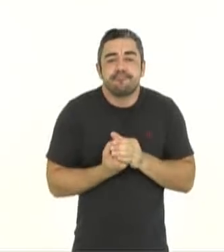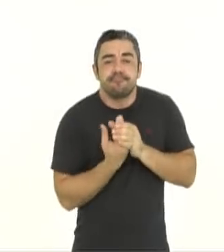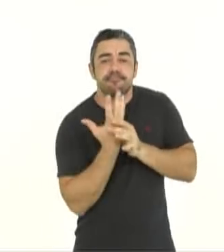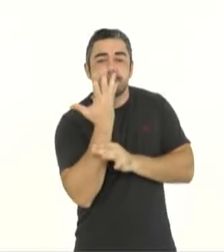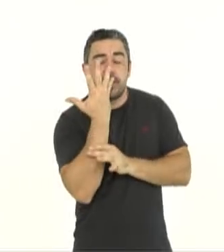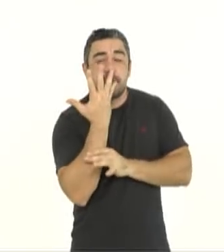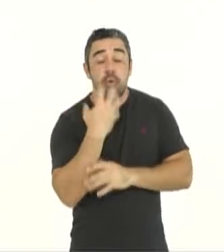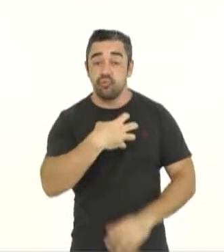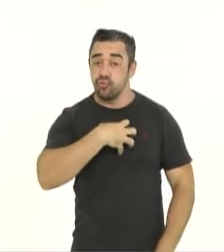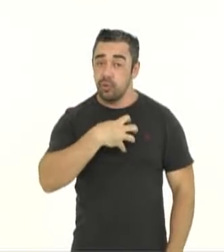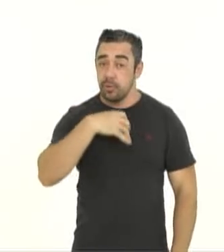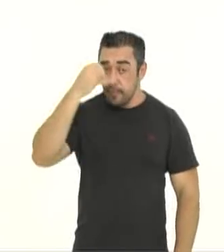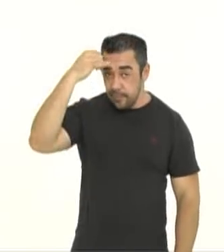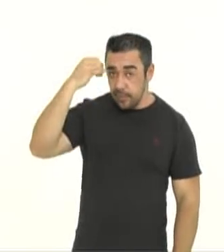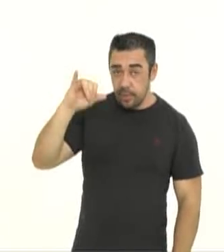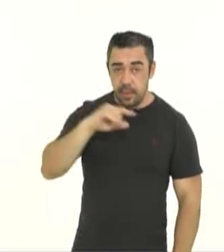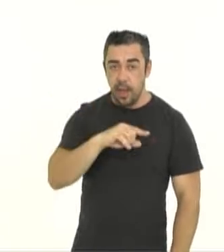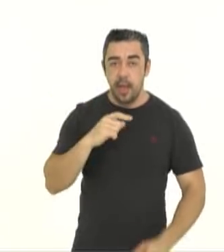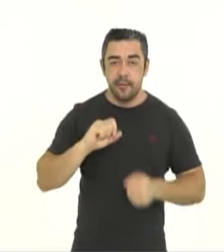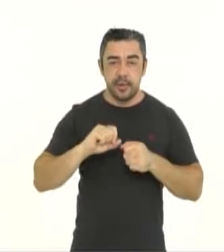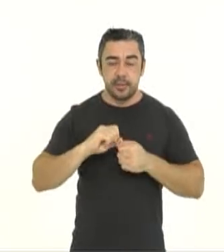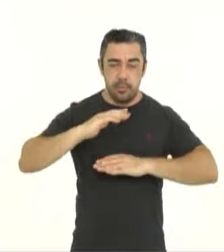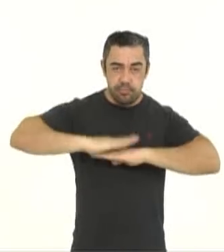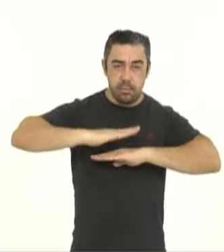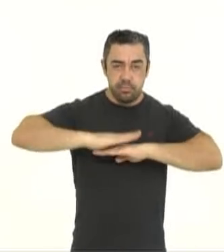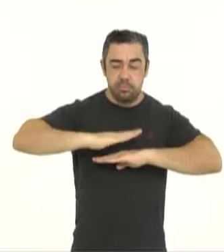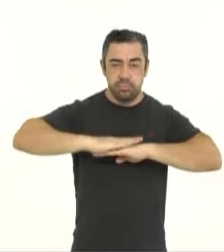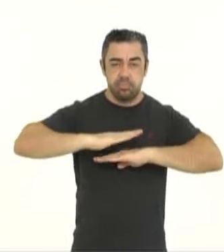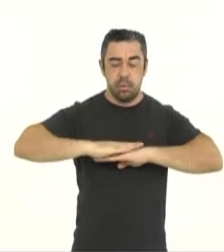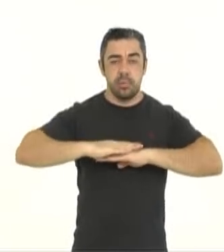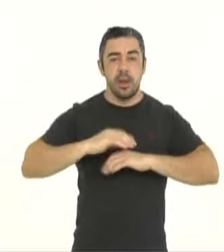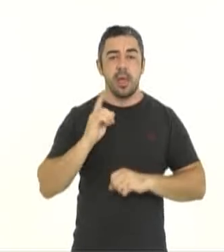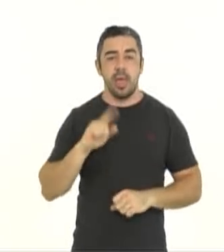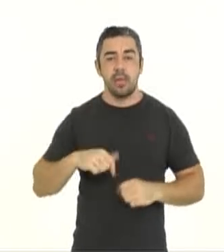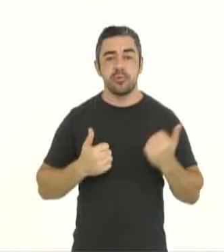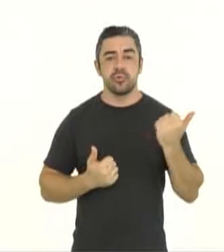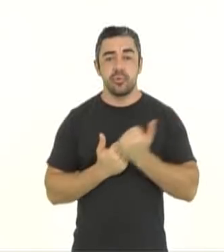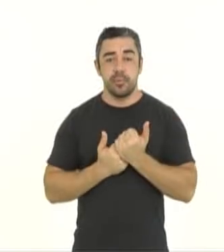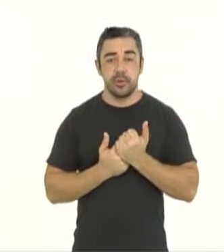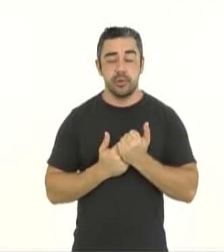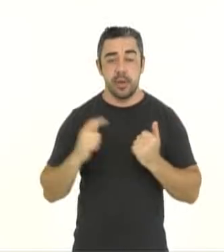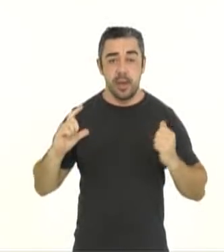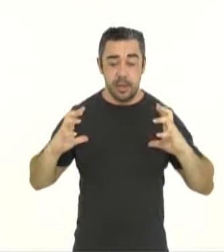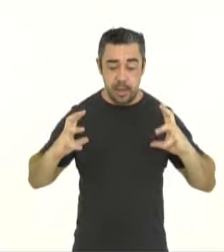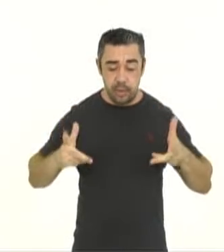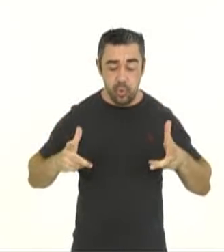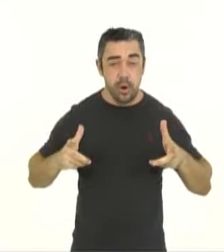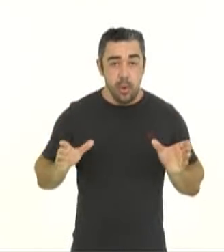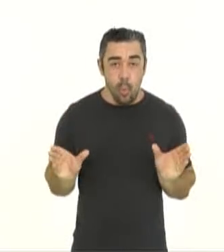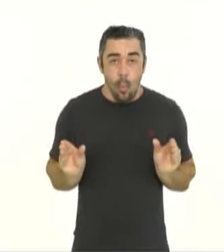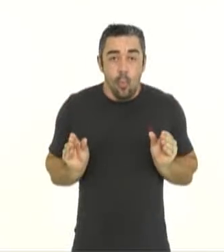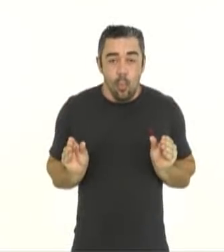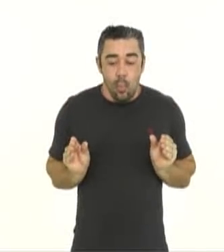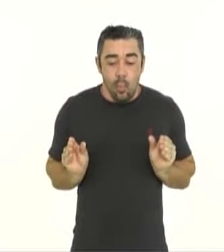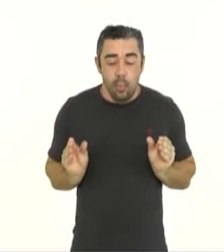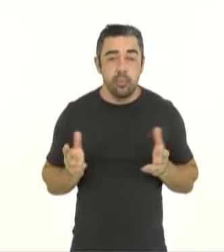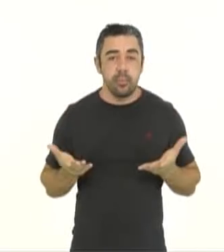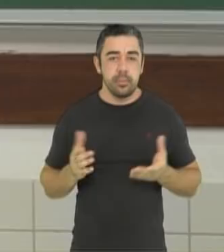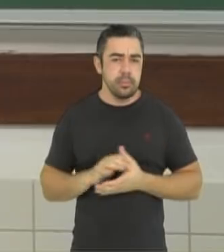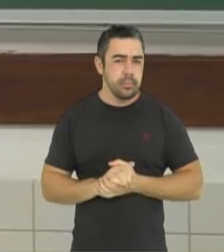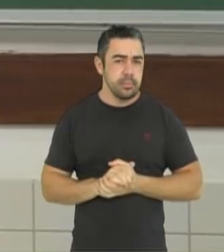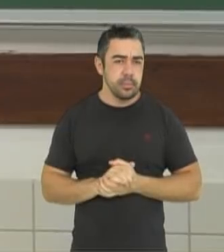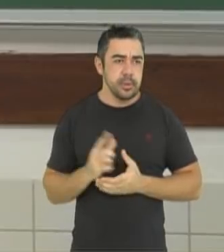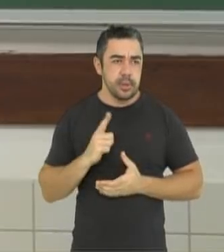das formas de prevenir o problema da compactação do solo é substituir os pneus dos tratores por pneus mais... Temos